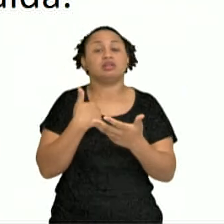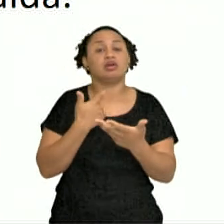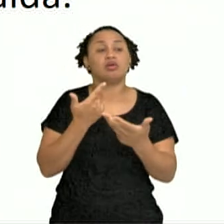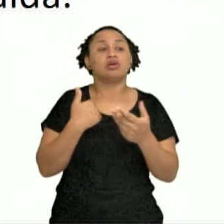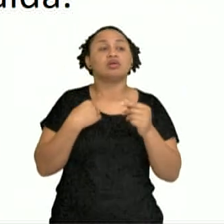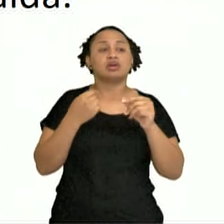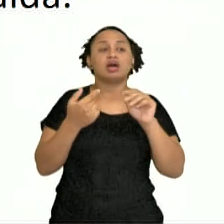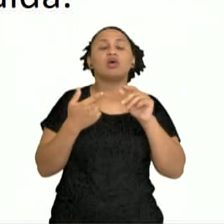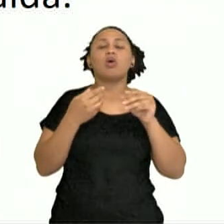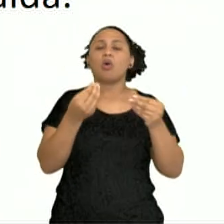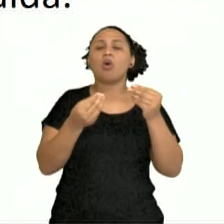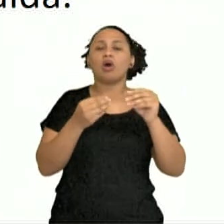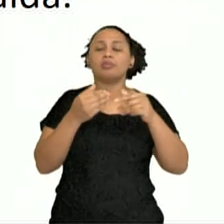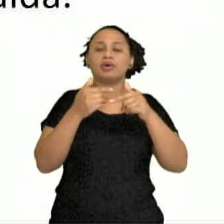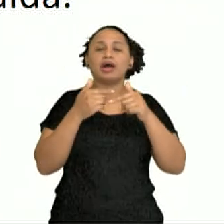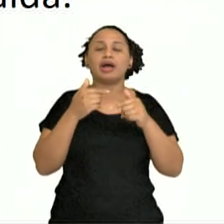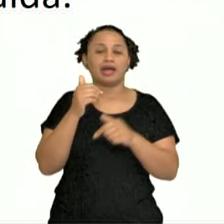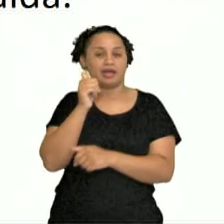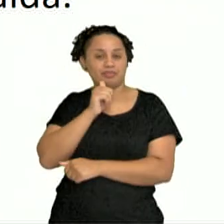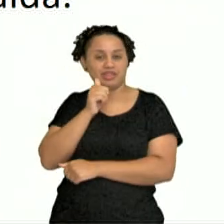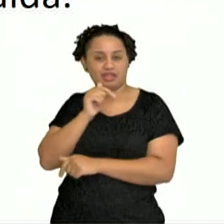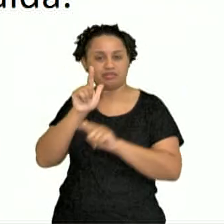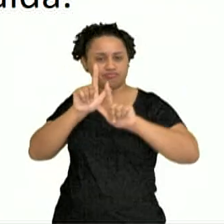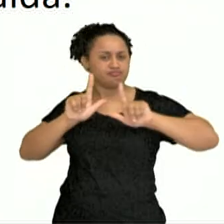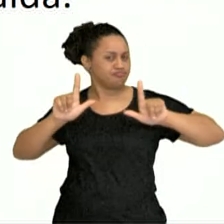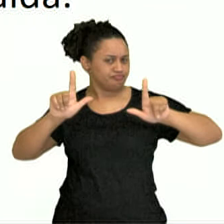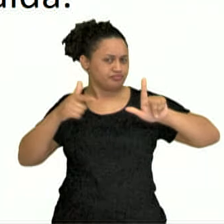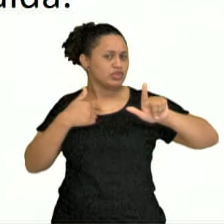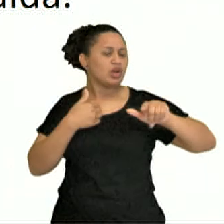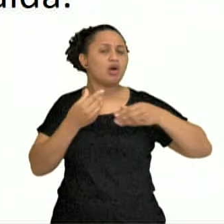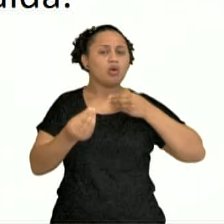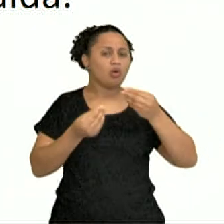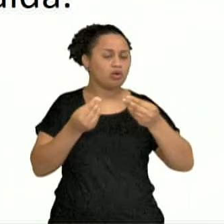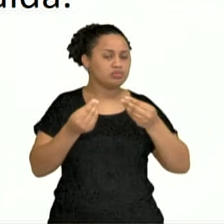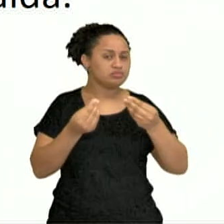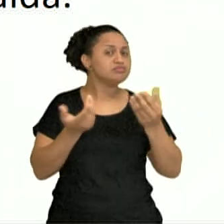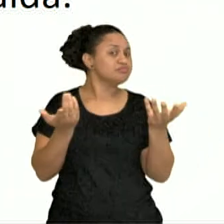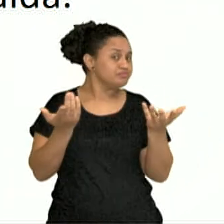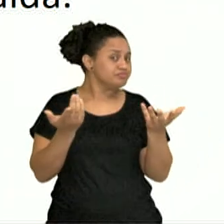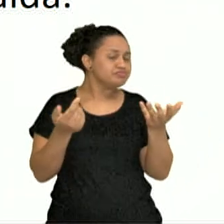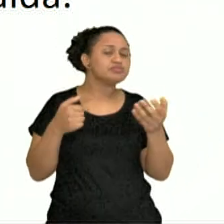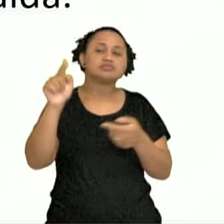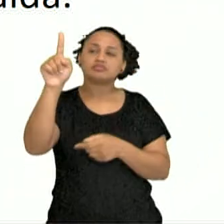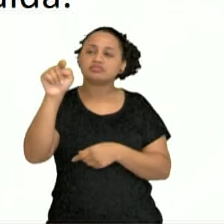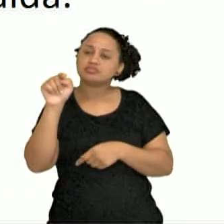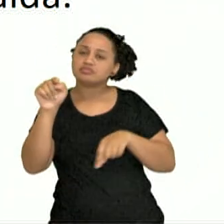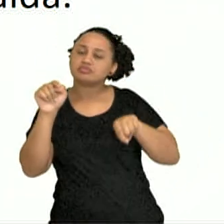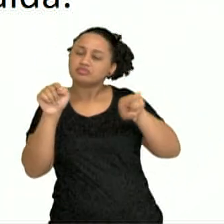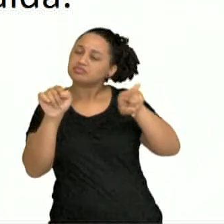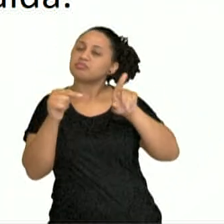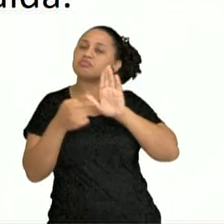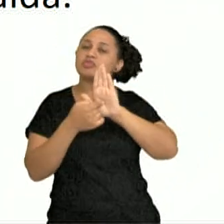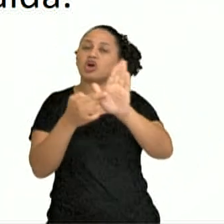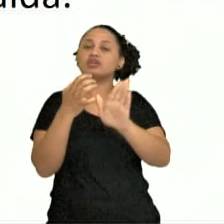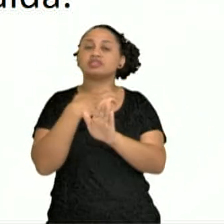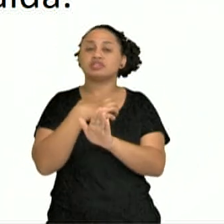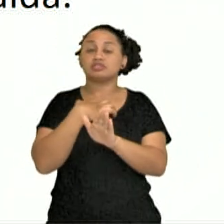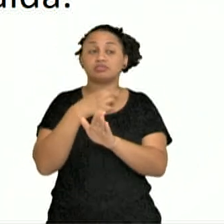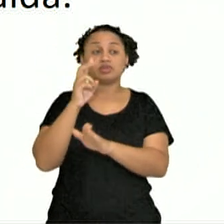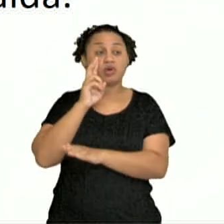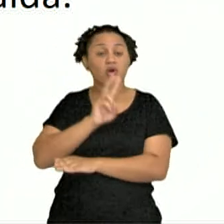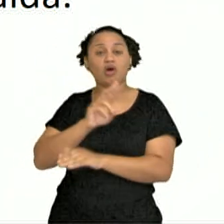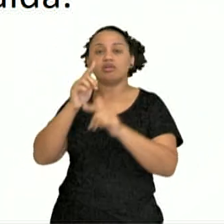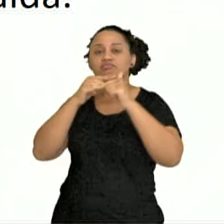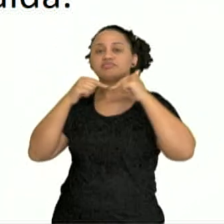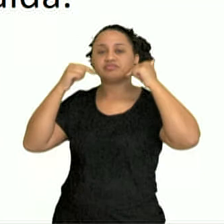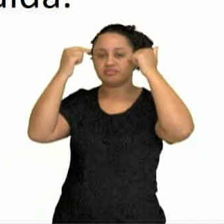Mafalda. Então, já que a exclamação ela tem um valor de emoção, um valor sentimental, olha então o rostinho